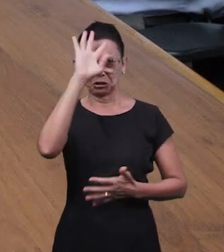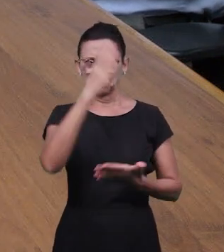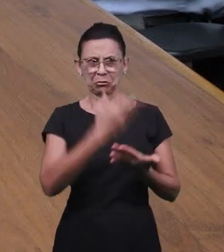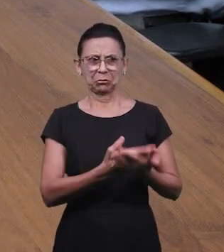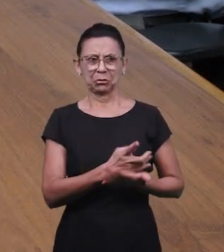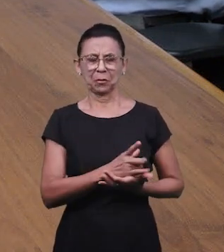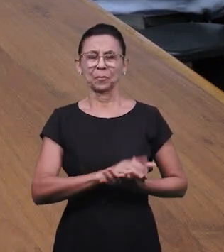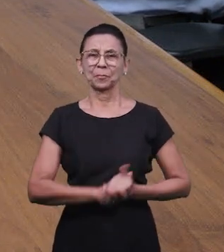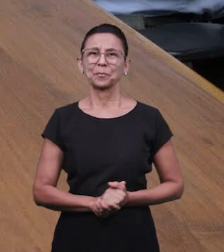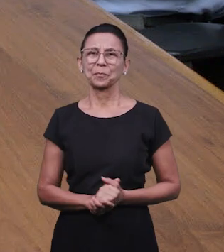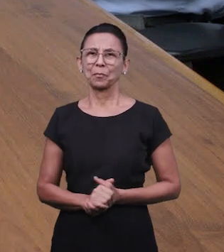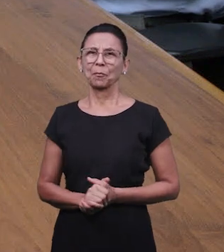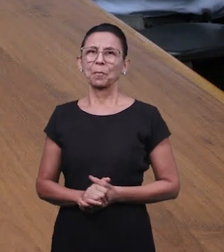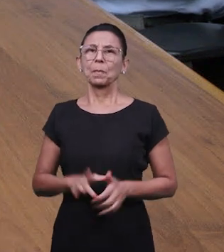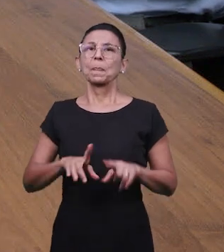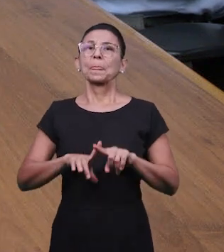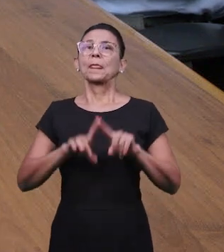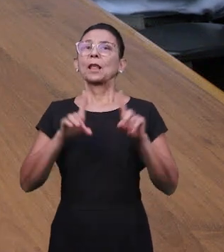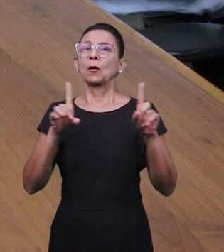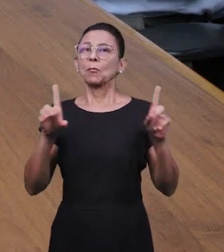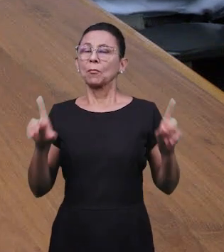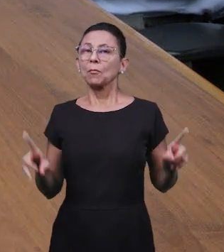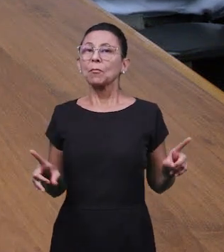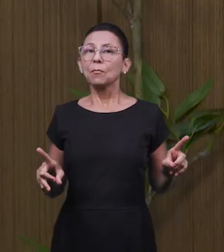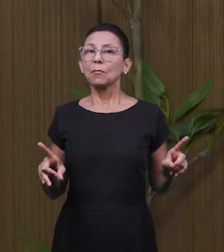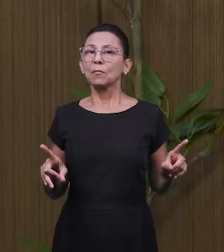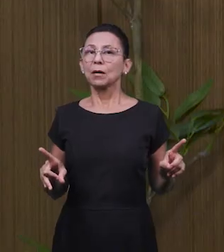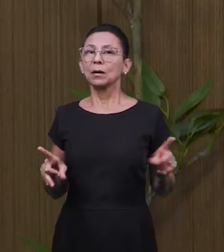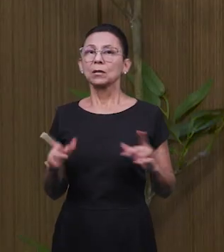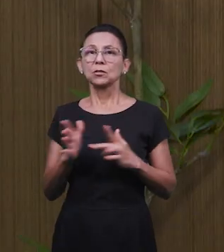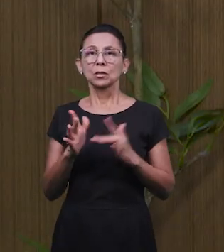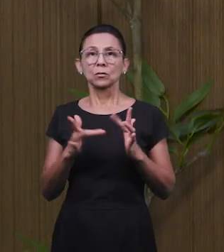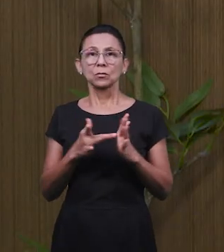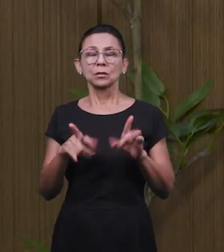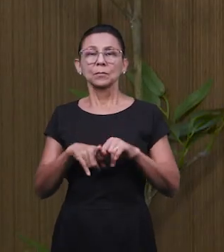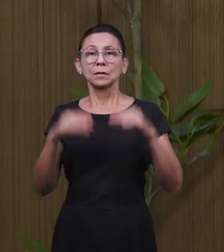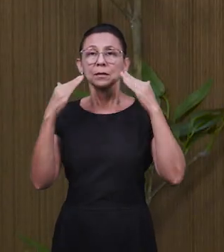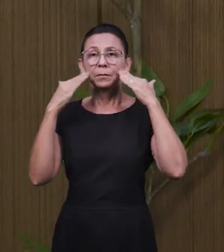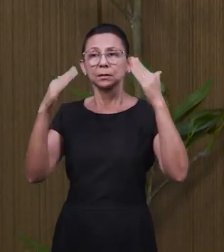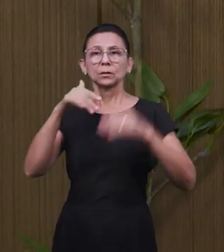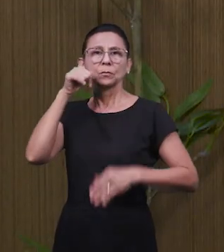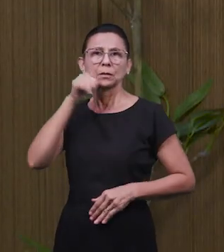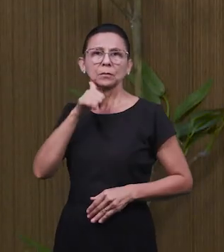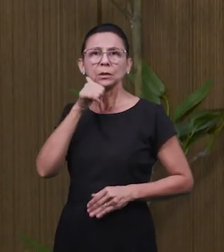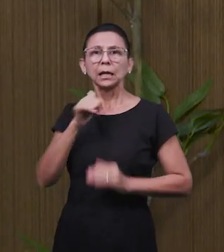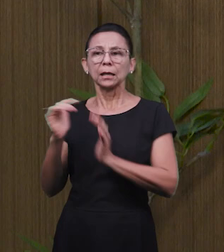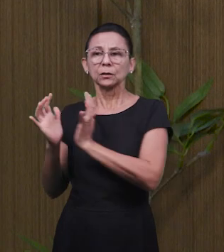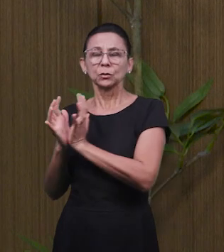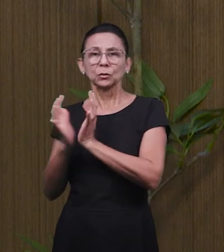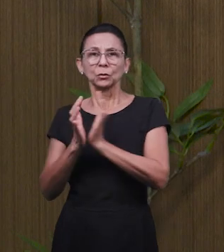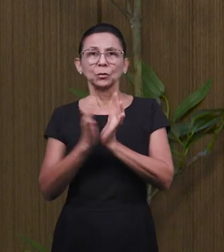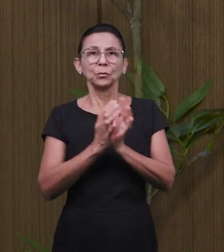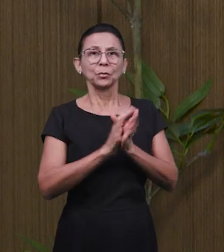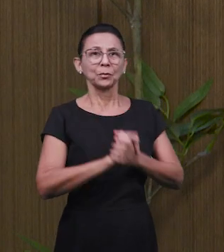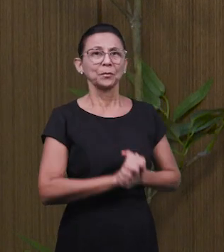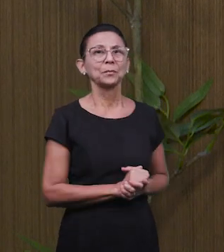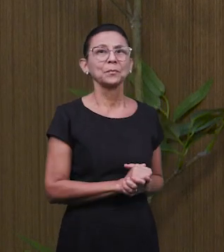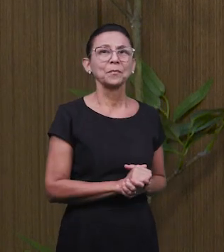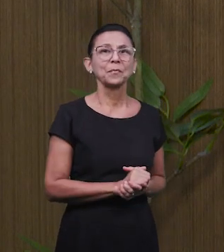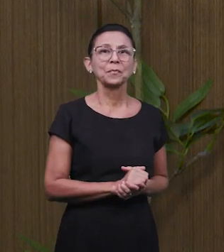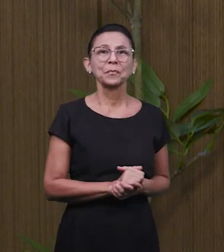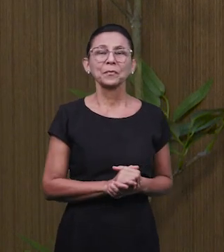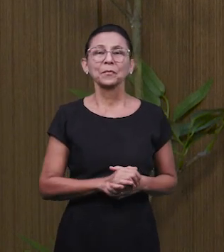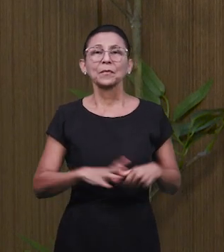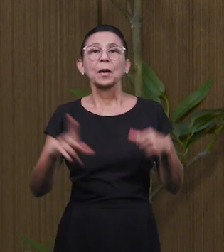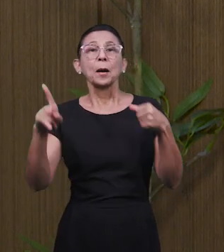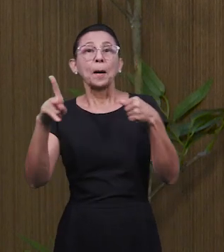a elas e elas voltaram também para contar. Quando Pedro soube, Pedro saiu correndo. Pedro e João correndo para o túmulo